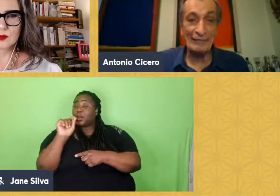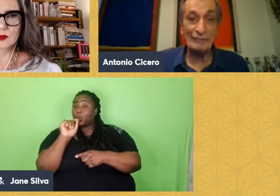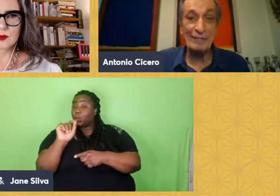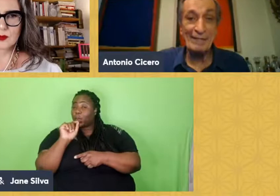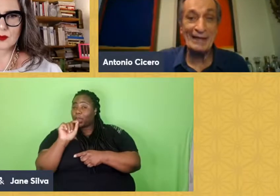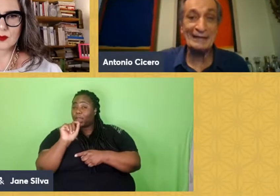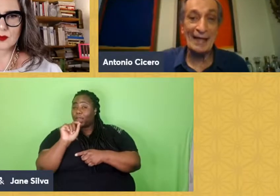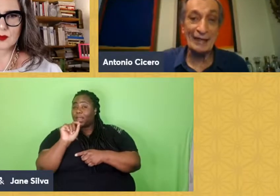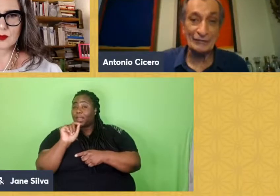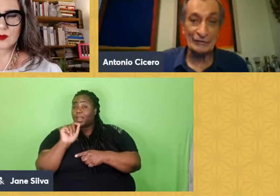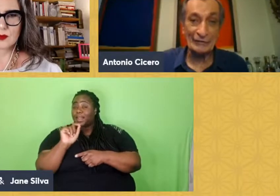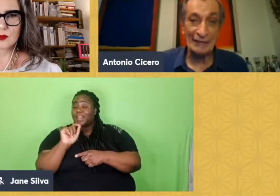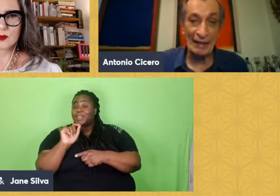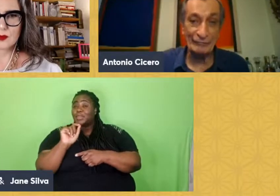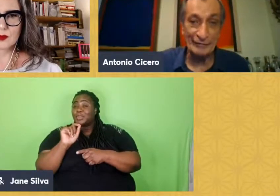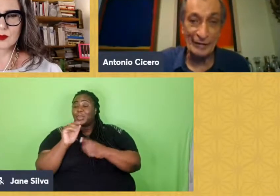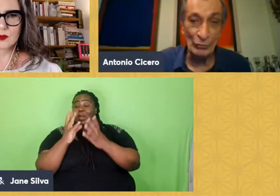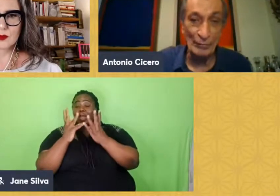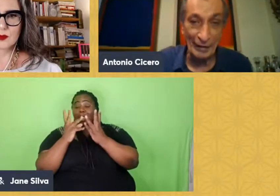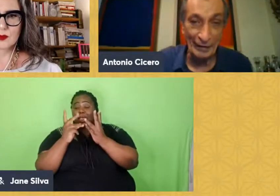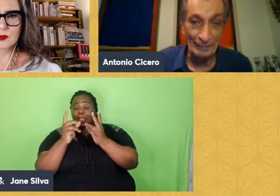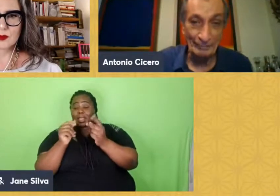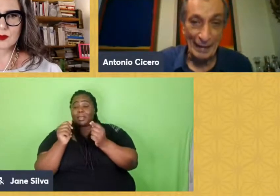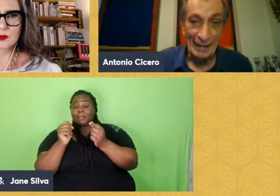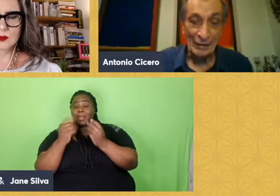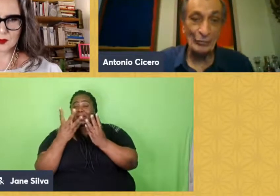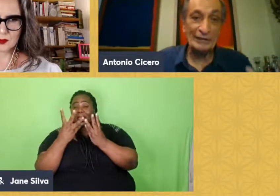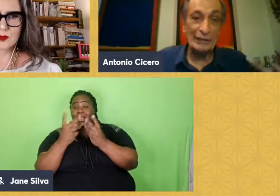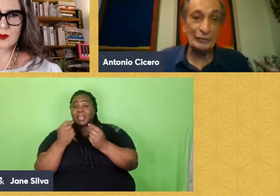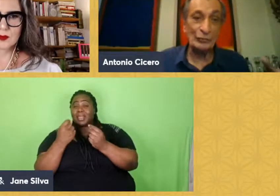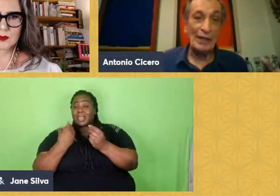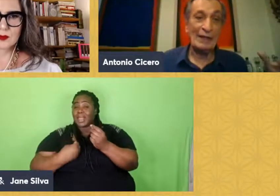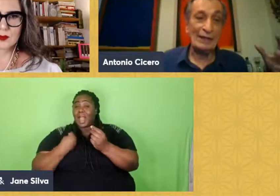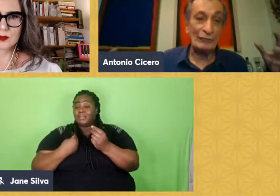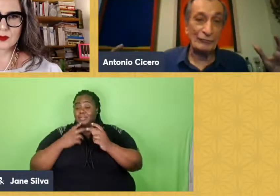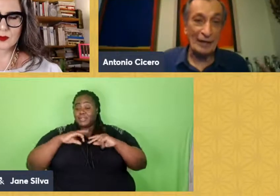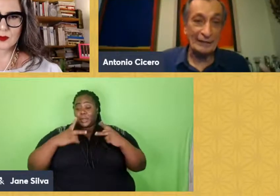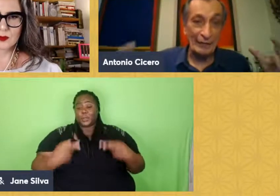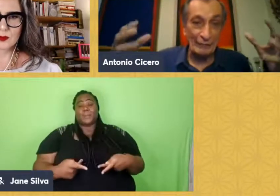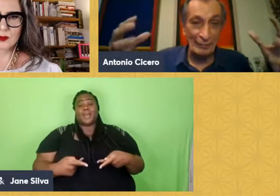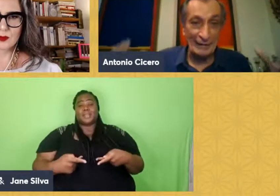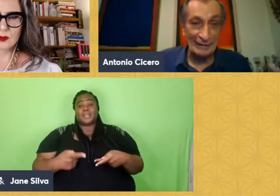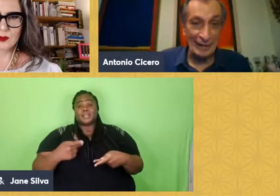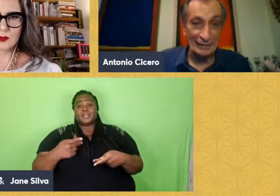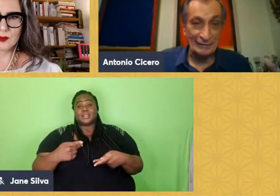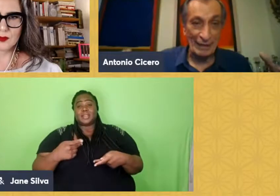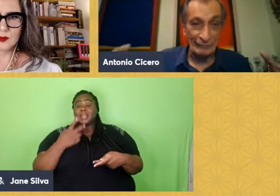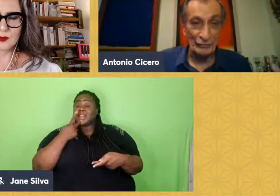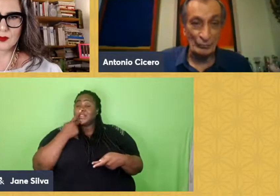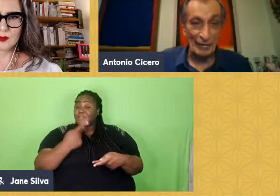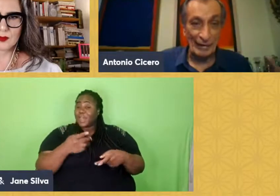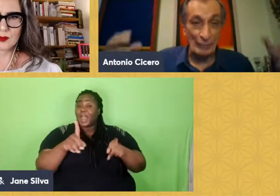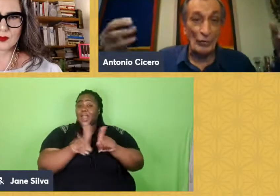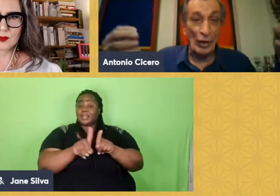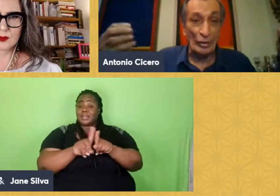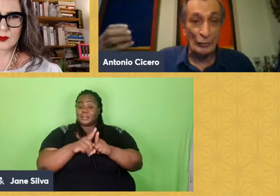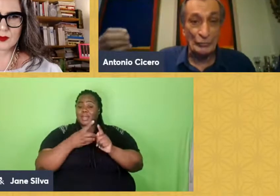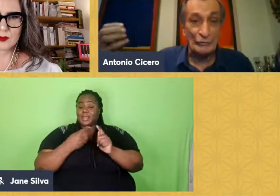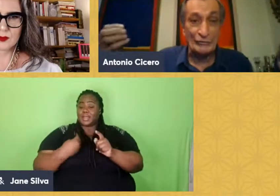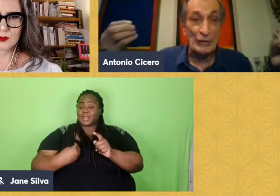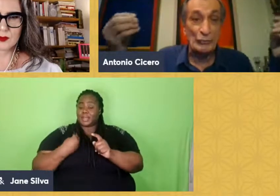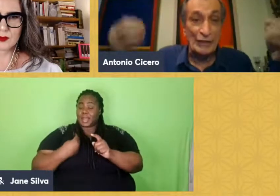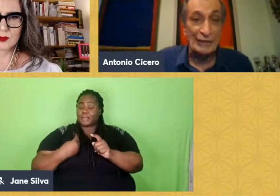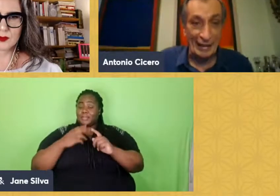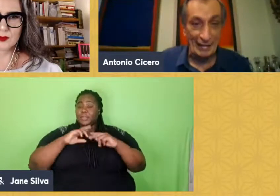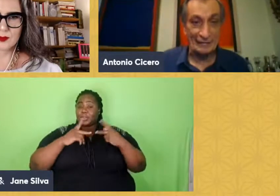da efemeridade da vida humana. E, no entanto, ele fala da efemeridade da vida humana em